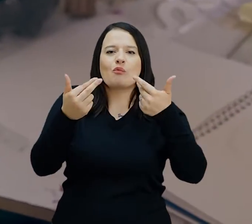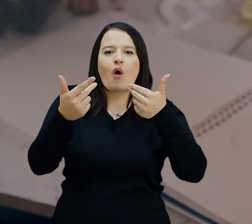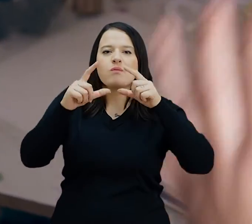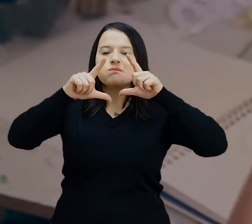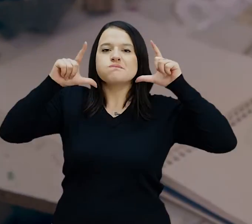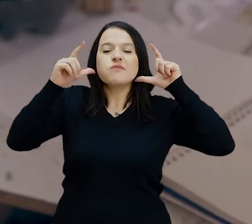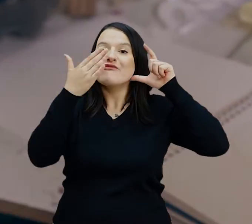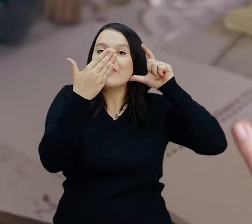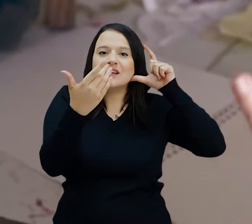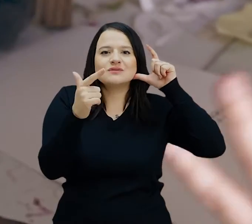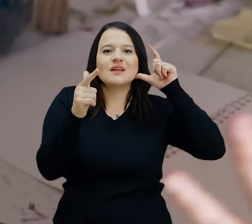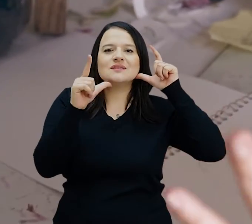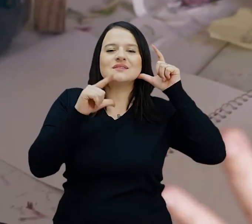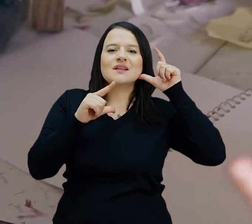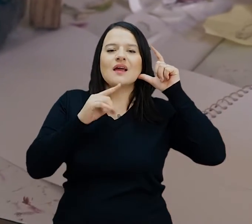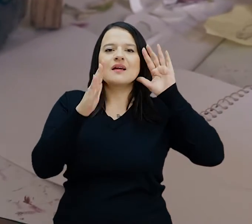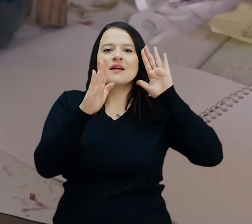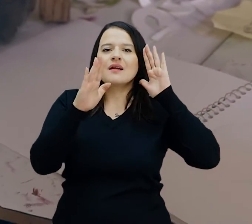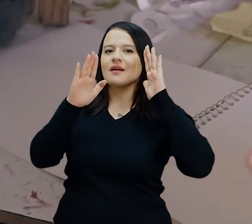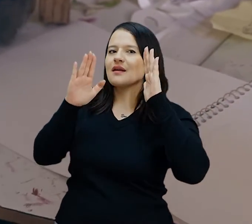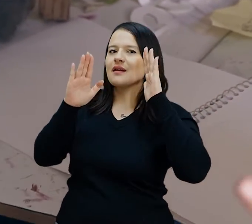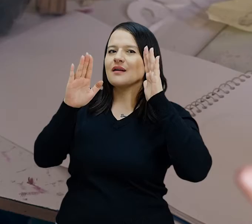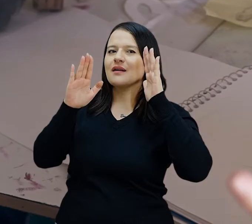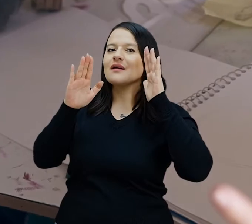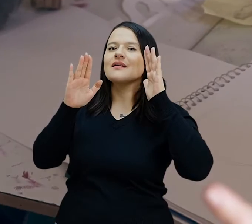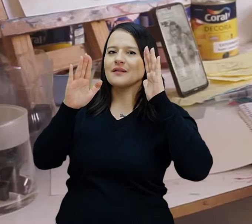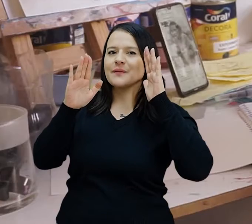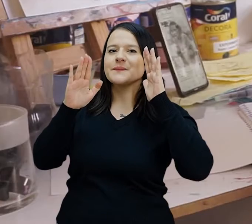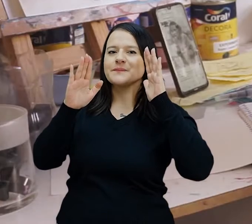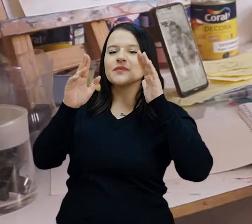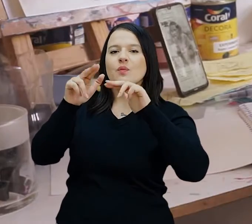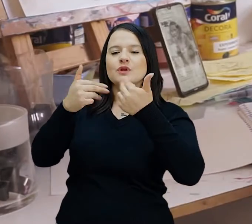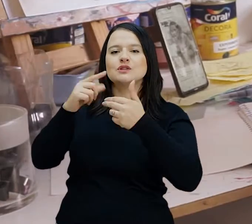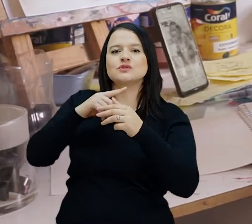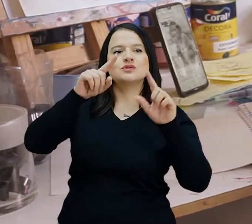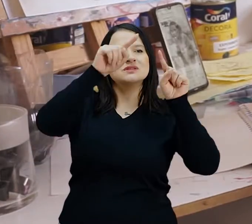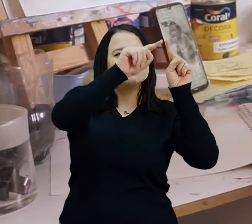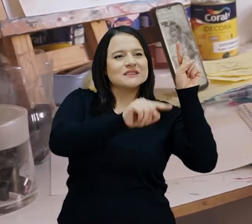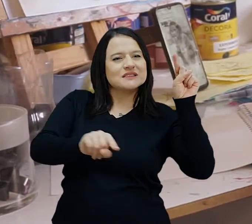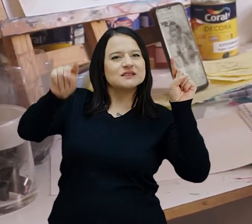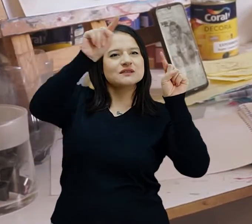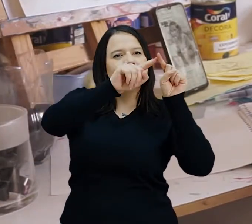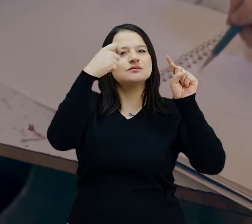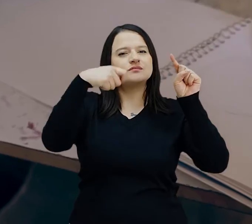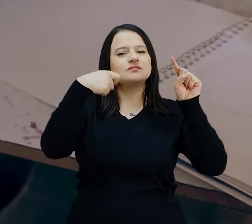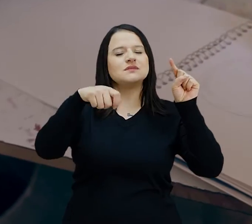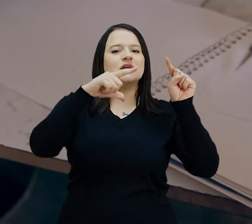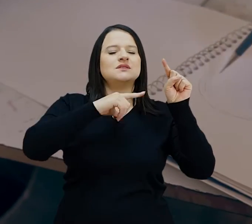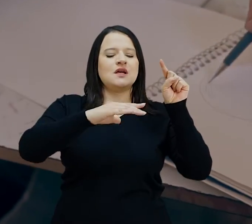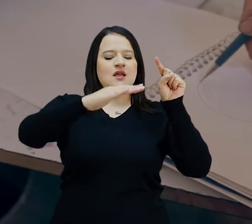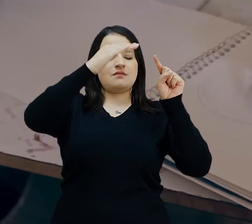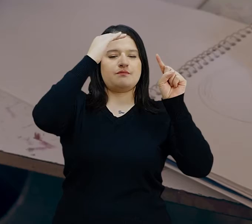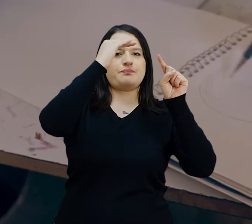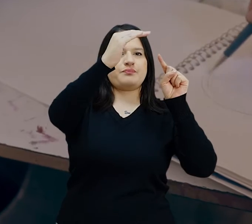tá deslocado, não é uma cara que tá frontal, ela tá 3/4. Então esse